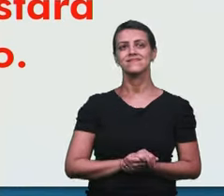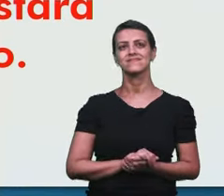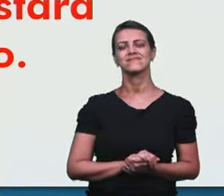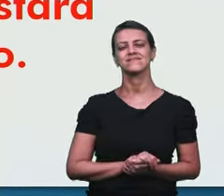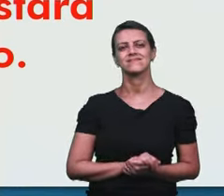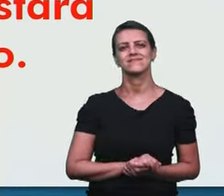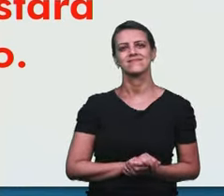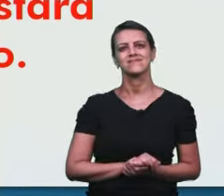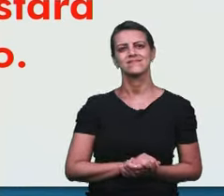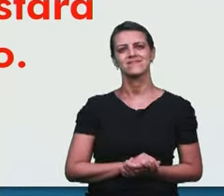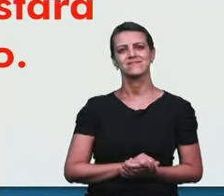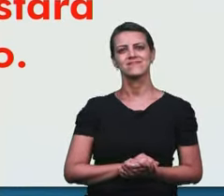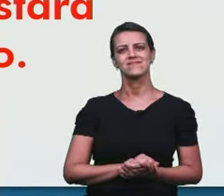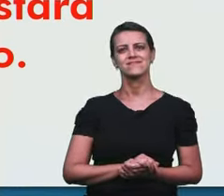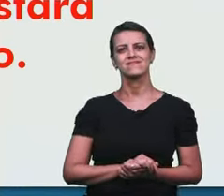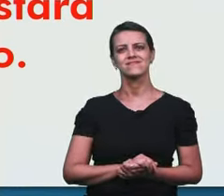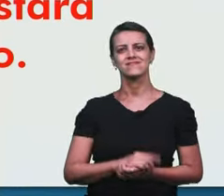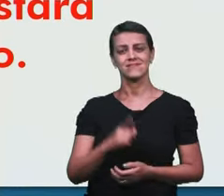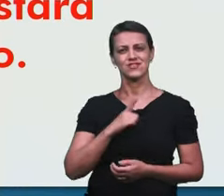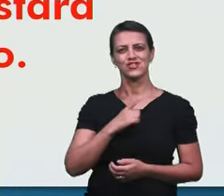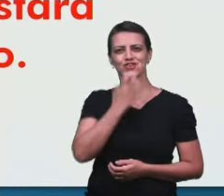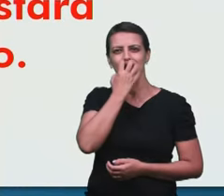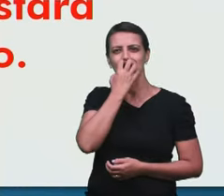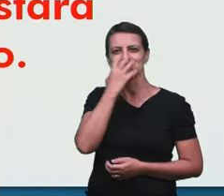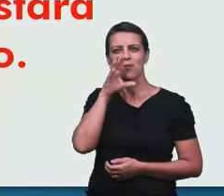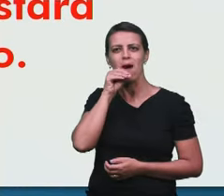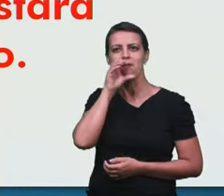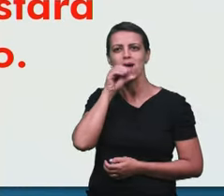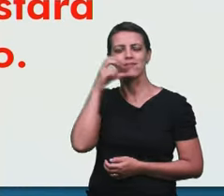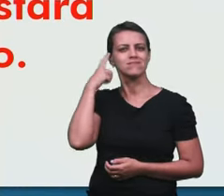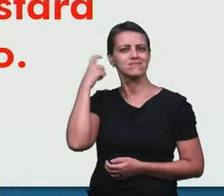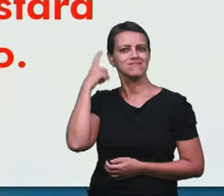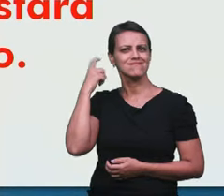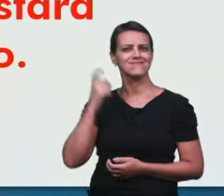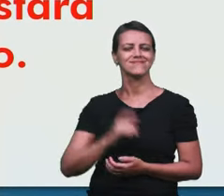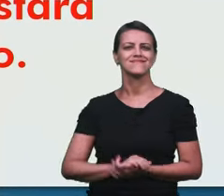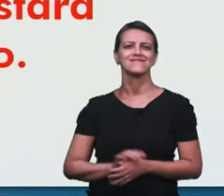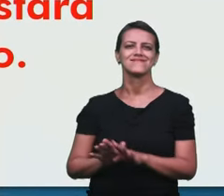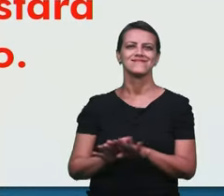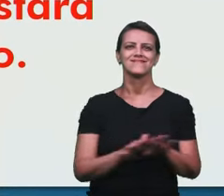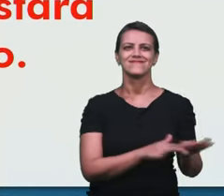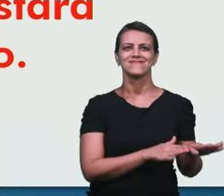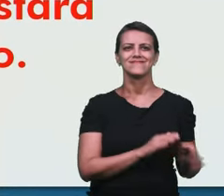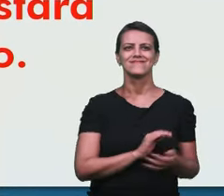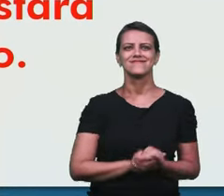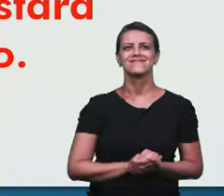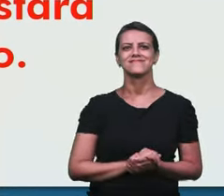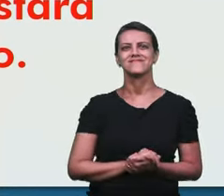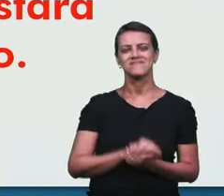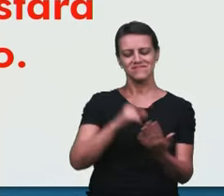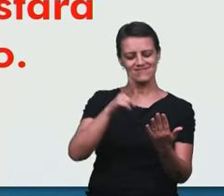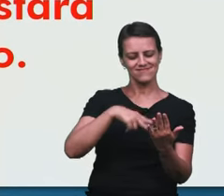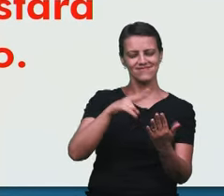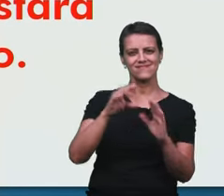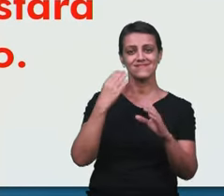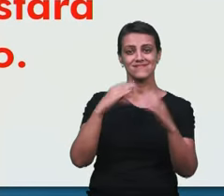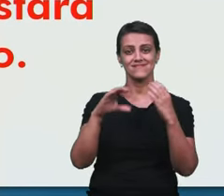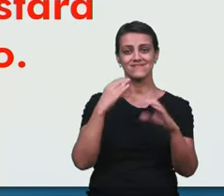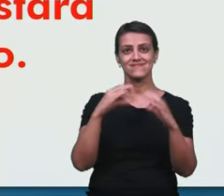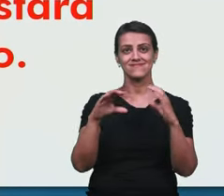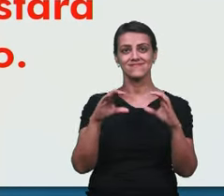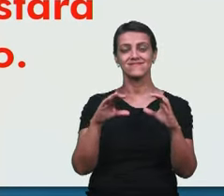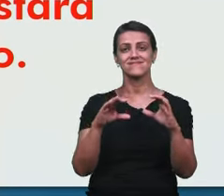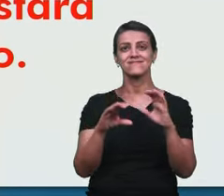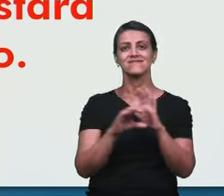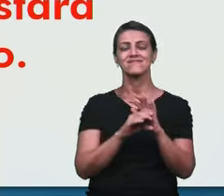Finalzinho o cachorro contribuiu, né? Vamos então à segunda pergunta, que diz: lendo Cantares capítulo 5, verso